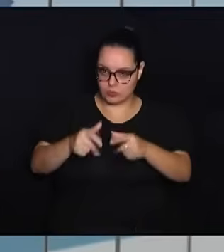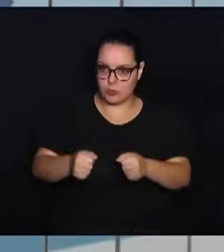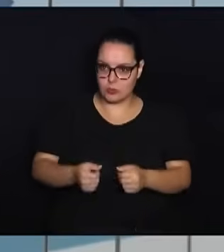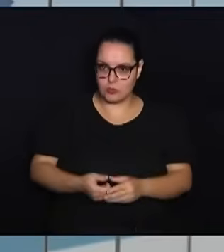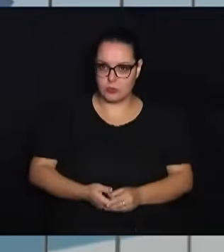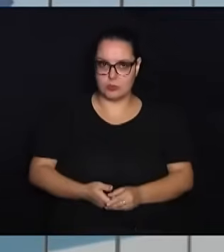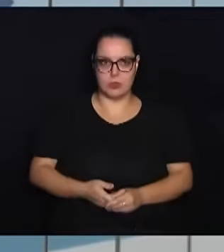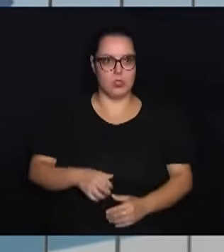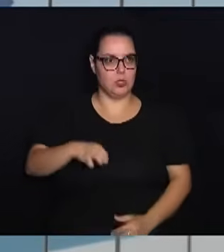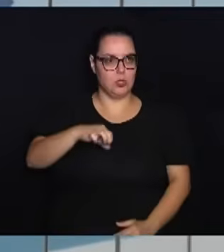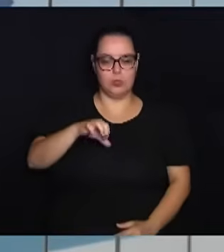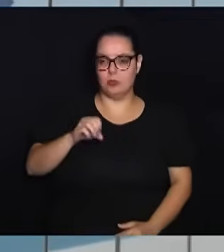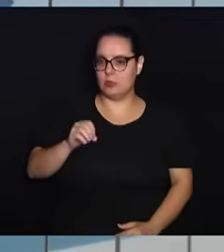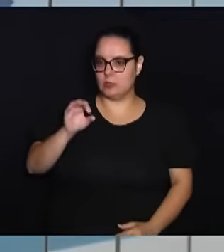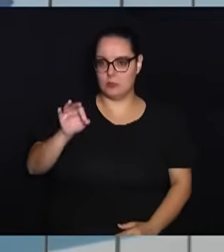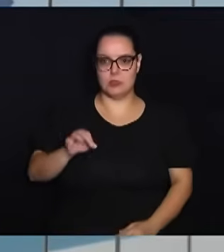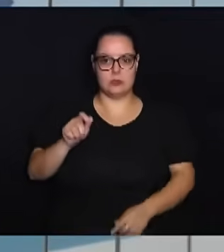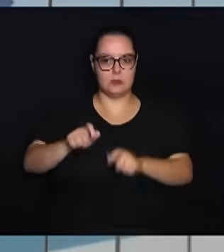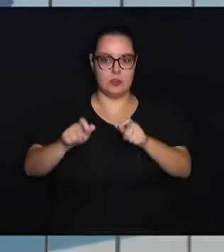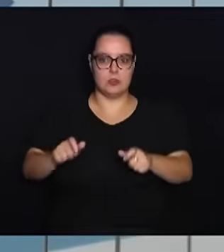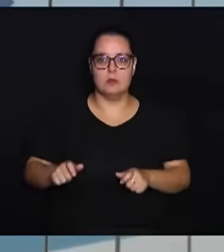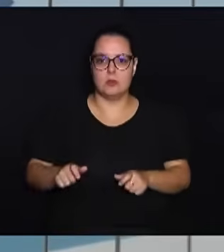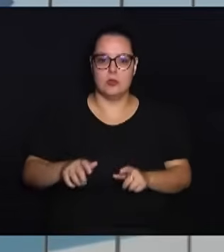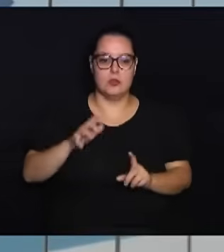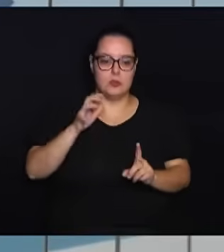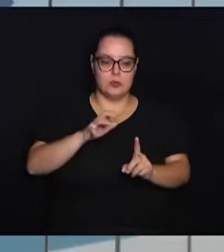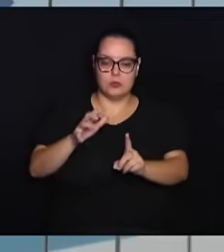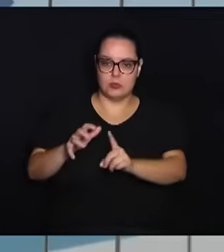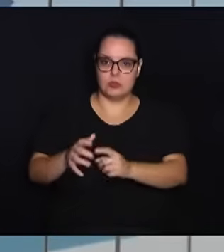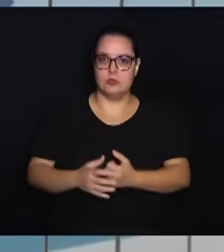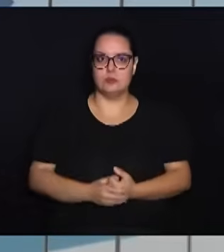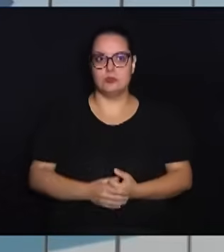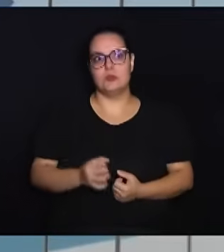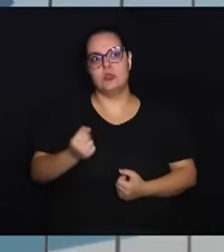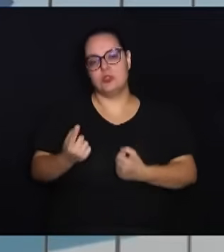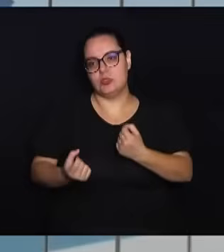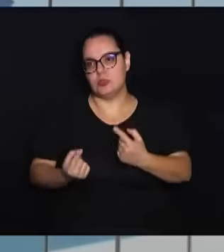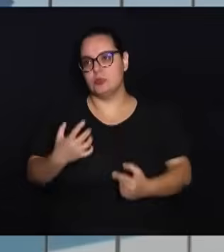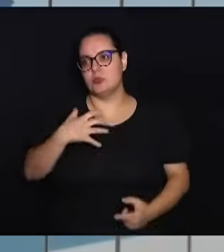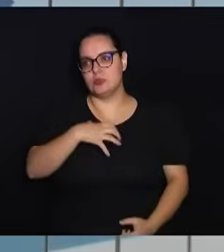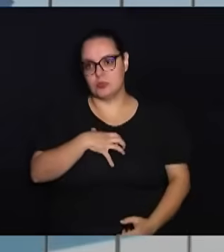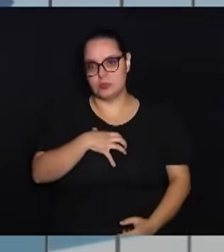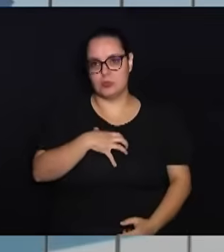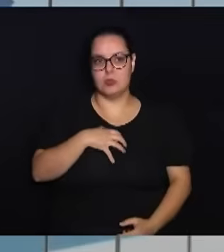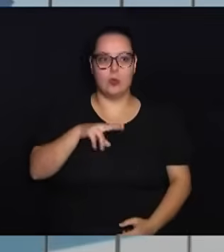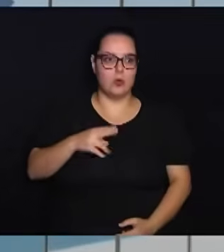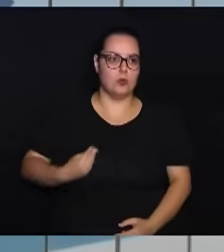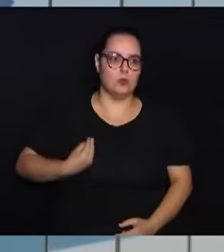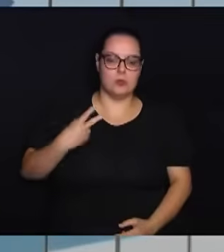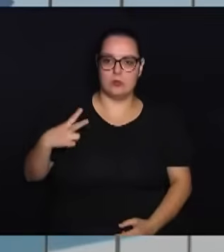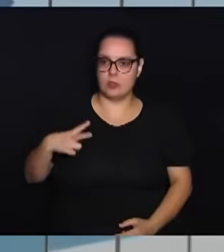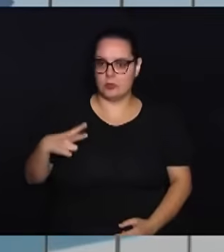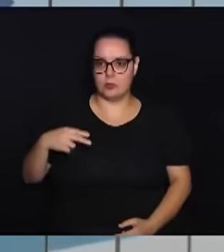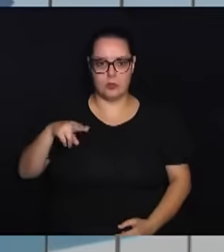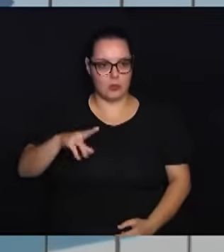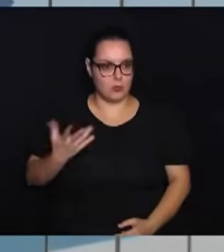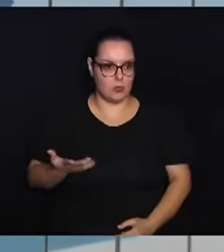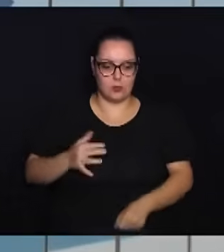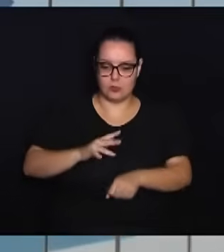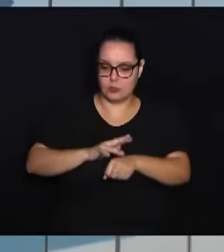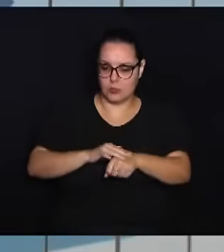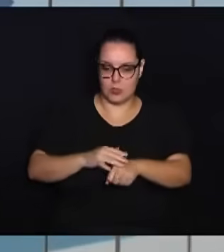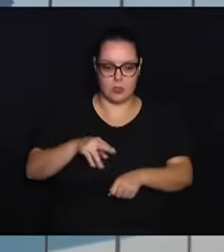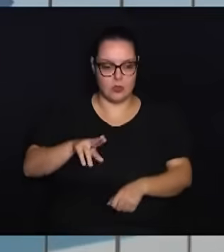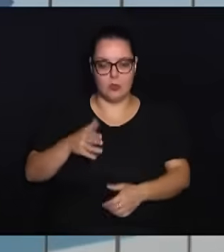Assim, 90% das pessoas foram afetadas de alguma forma. Ou na vida pessoal, ou com a doença, ou